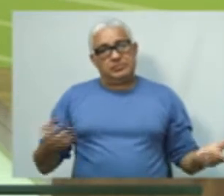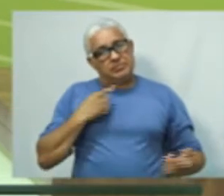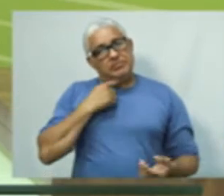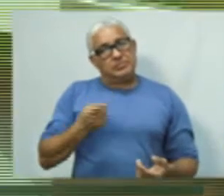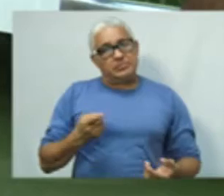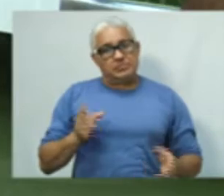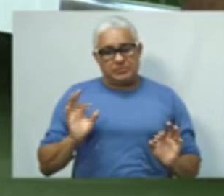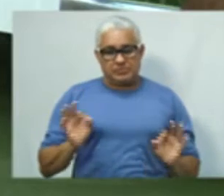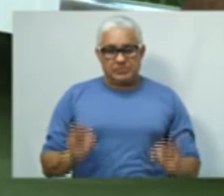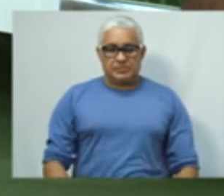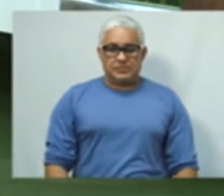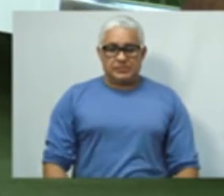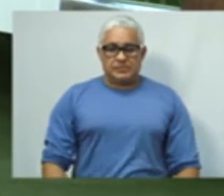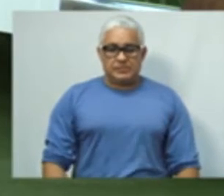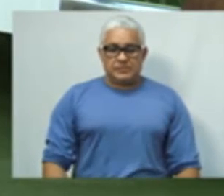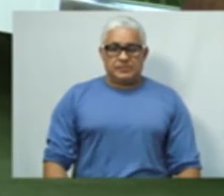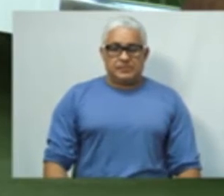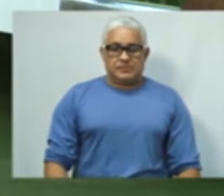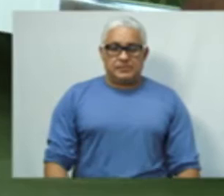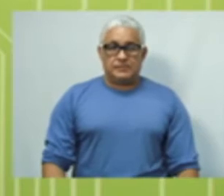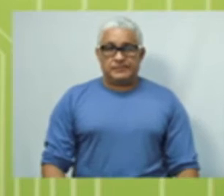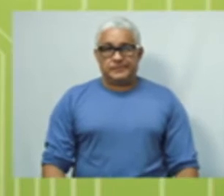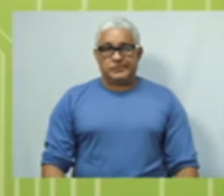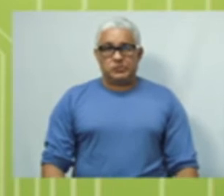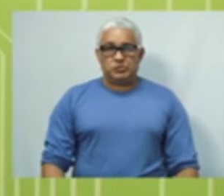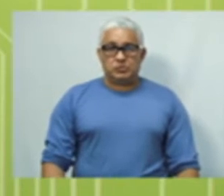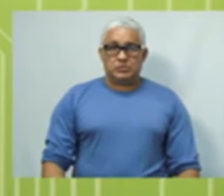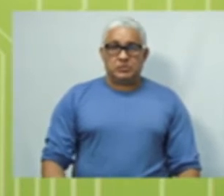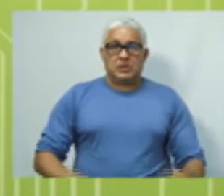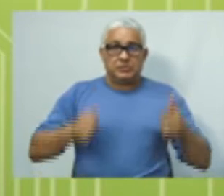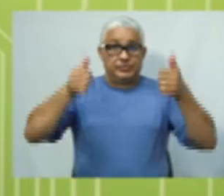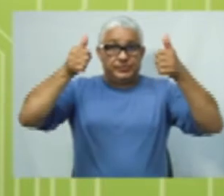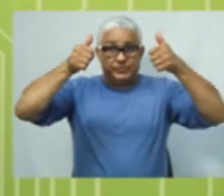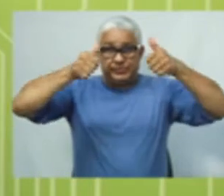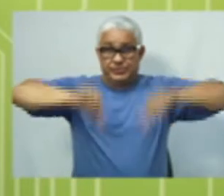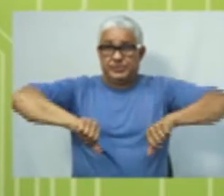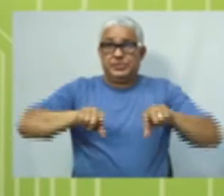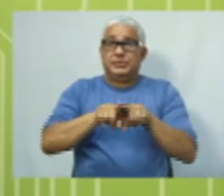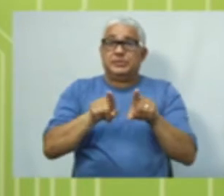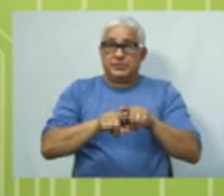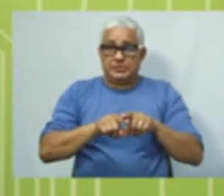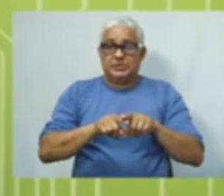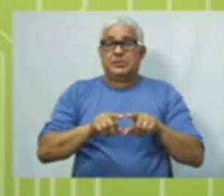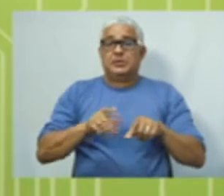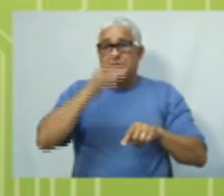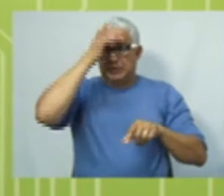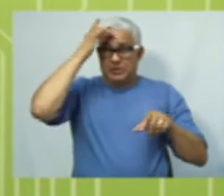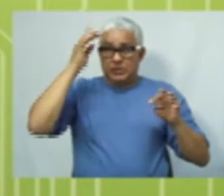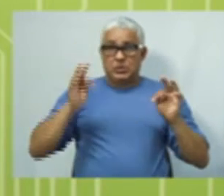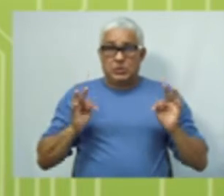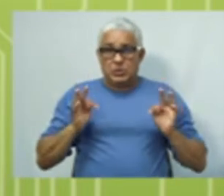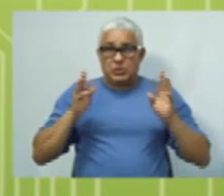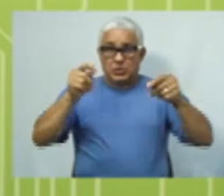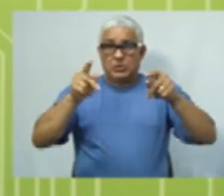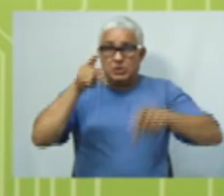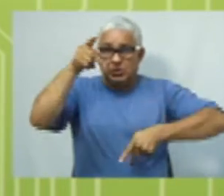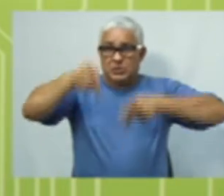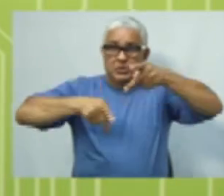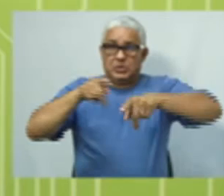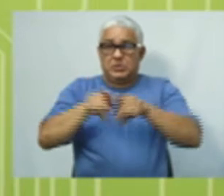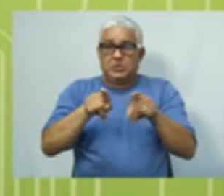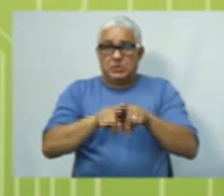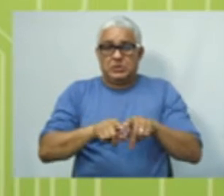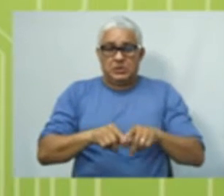Certo, professora? Certíssimo, né? O transtorno, né? O prejuízo, enfim, além para toda a população e principalmente para a distribuidora de